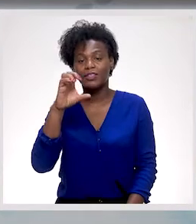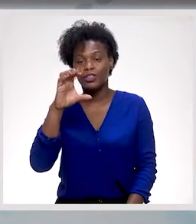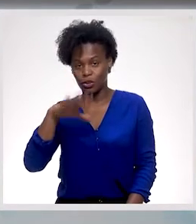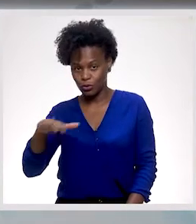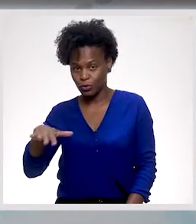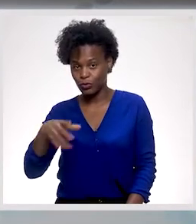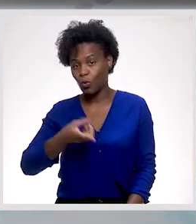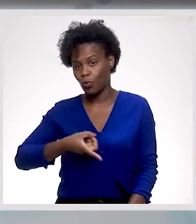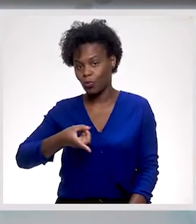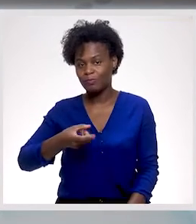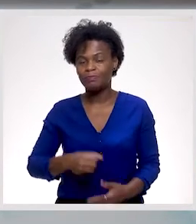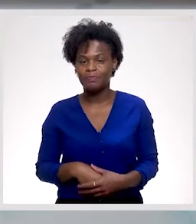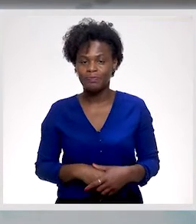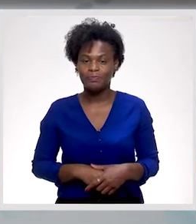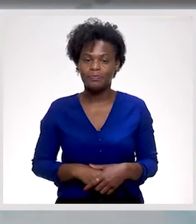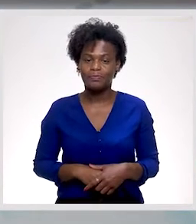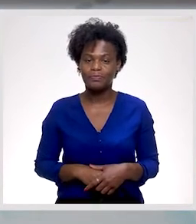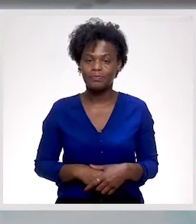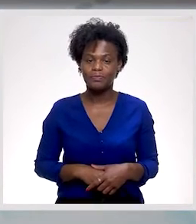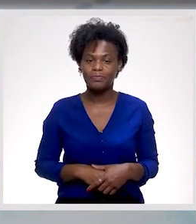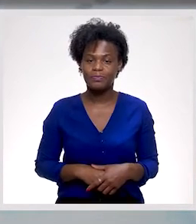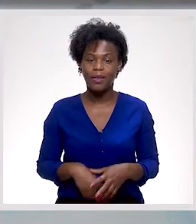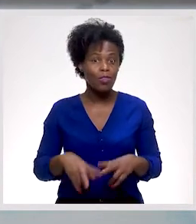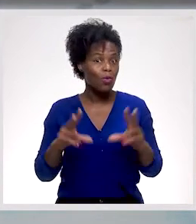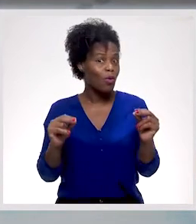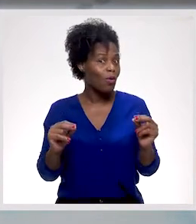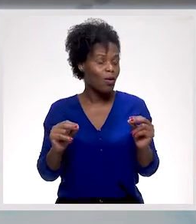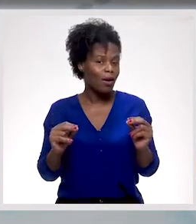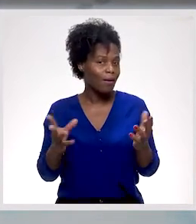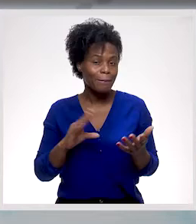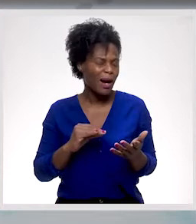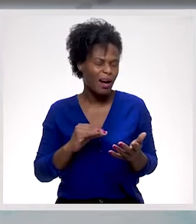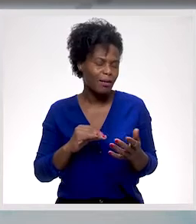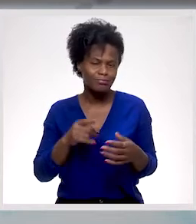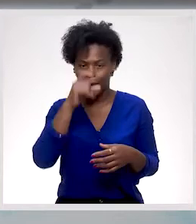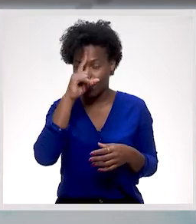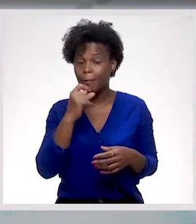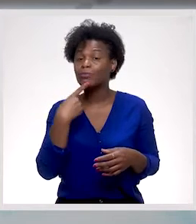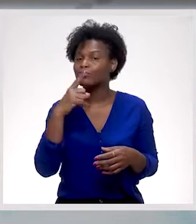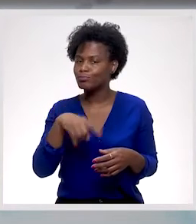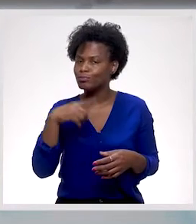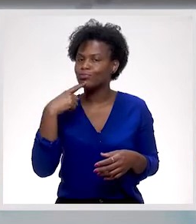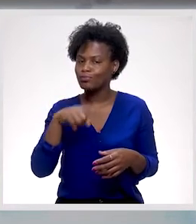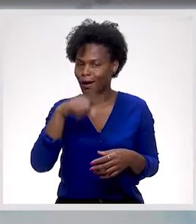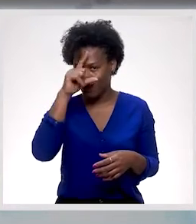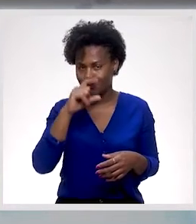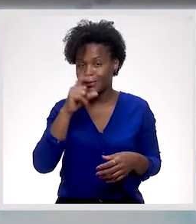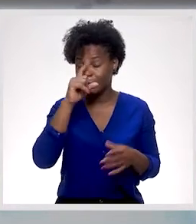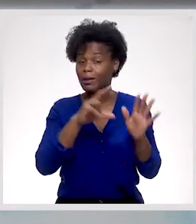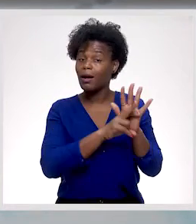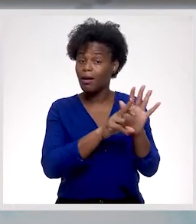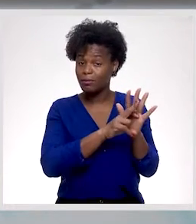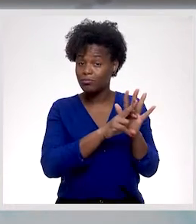9º ano. Nunca é demais relembrar as regras e as